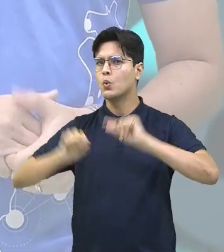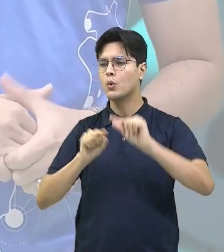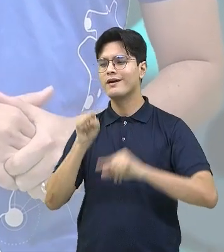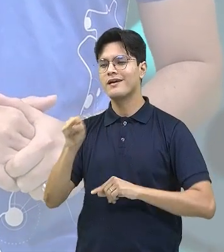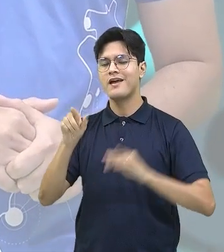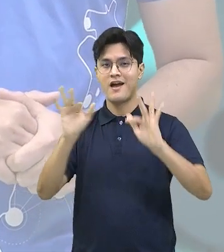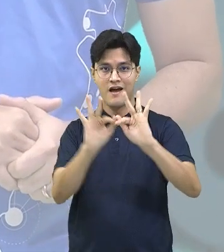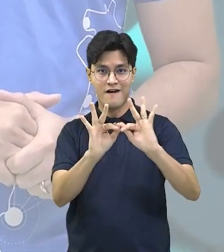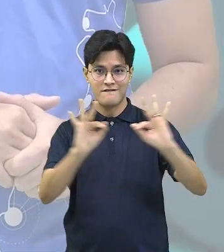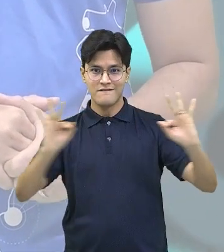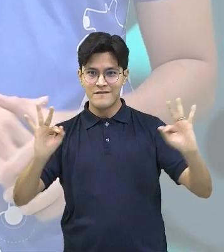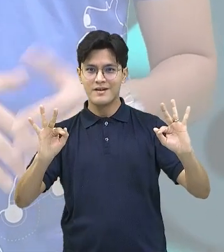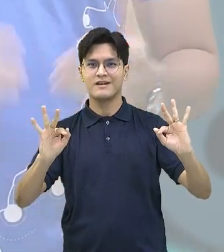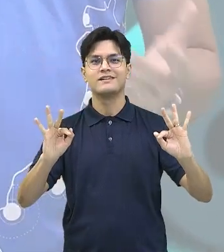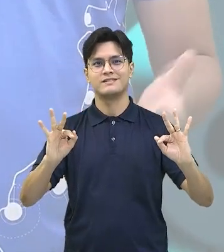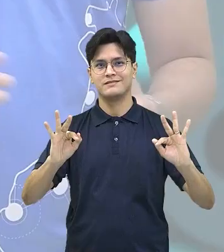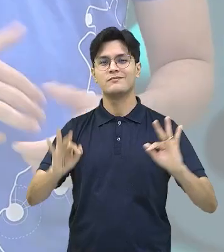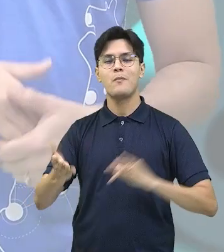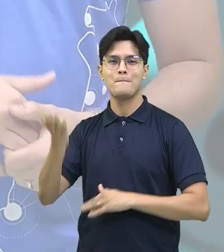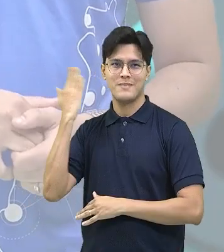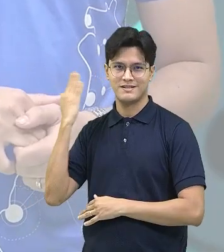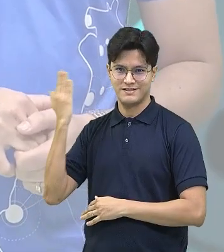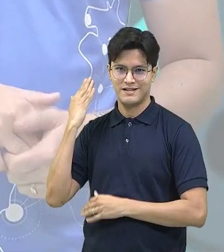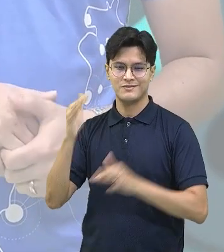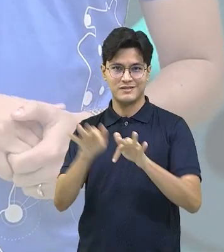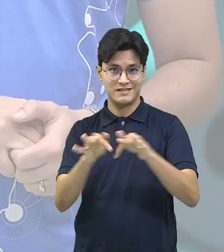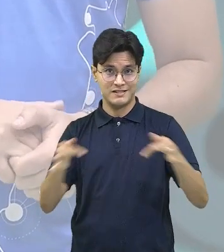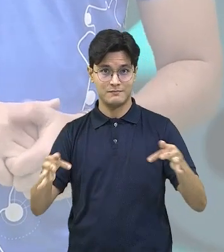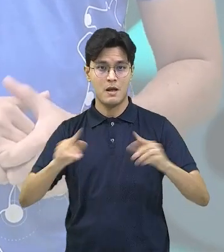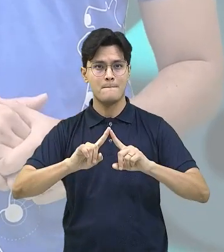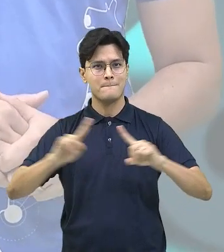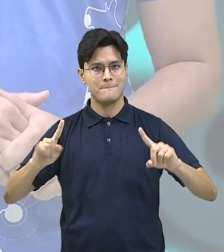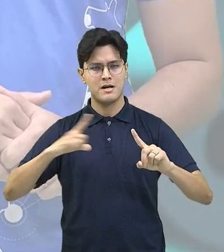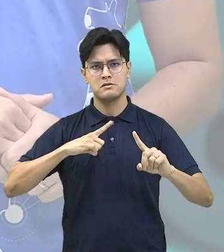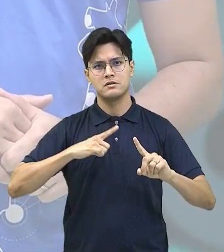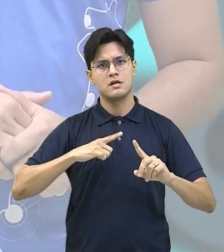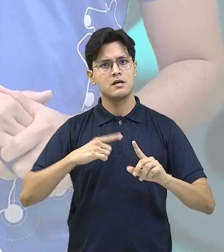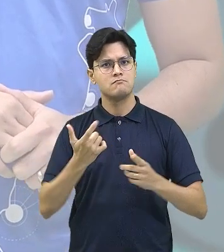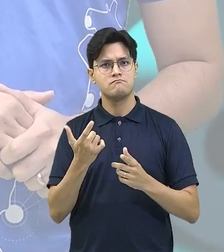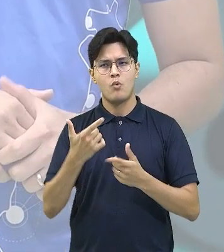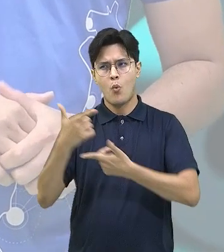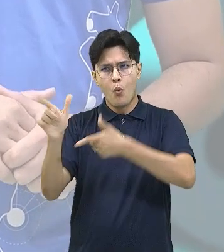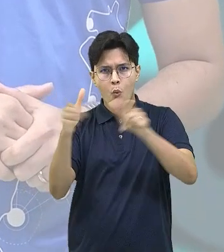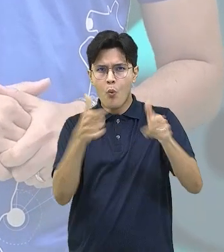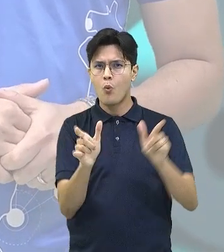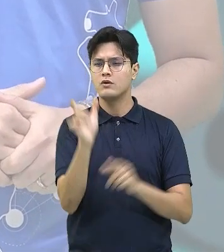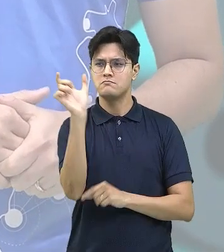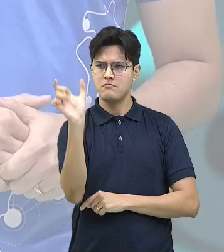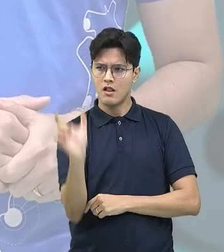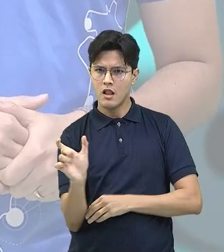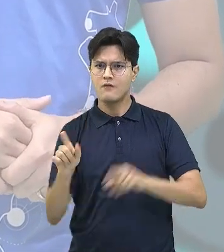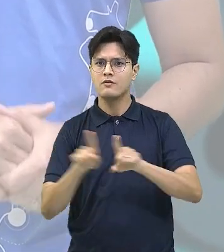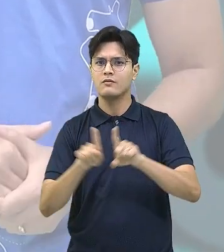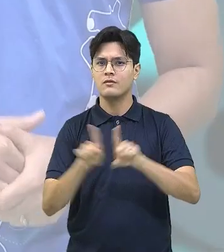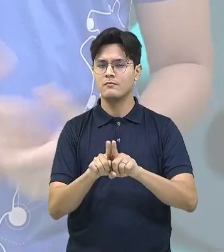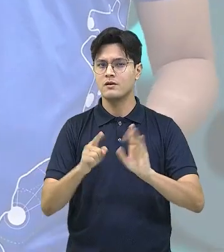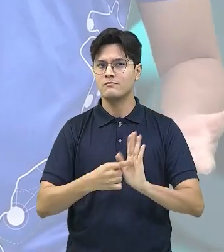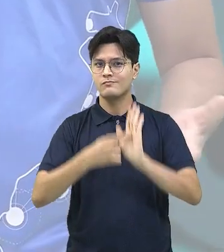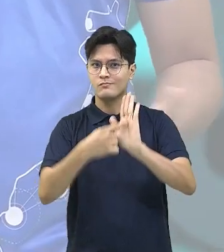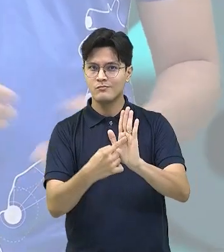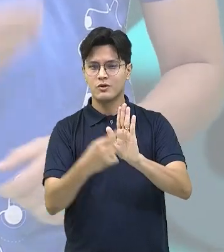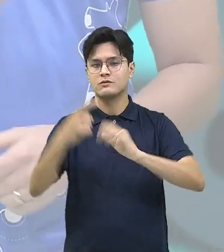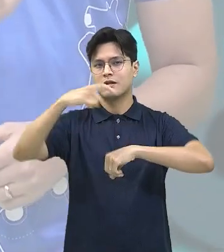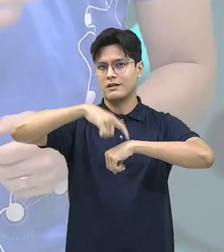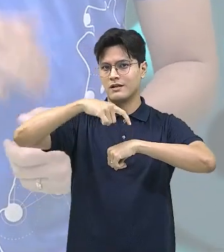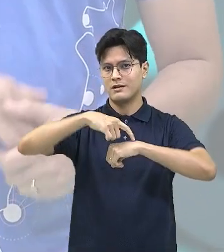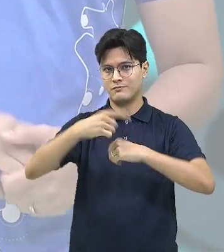frase está no Simple Past. Mas existem outras expressões também que indicam que aquela frase está no tempo passado. Por